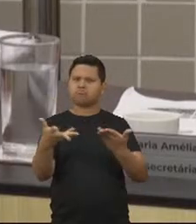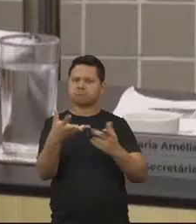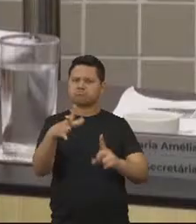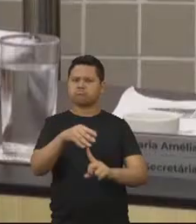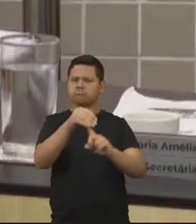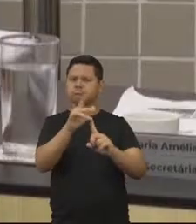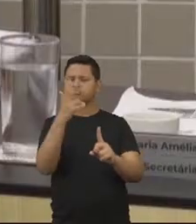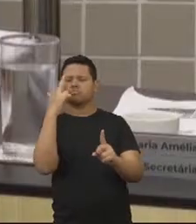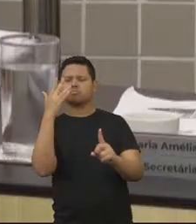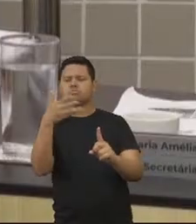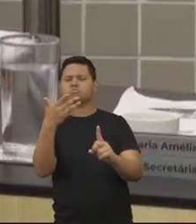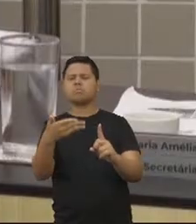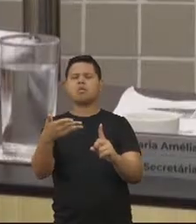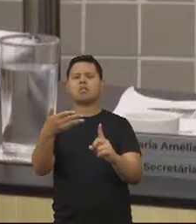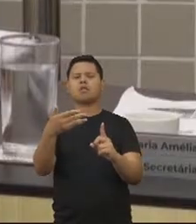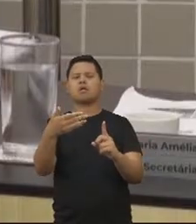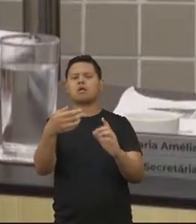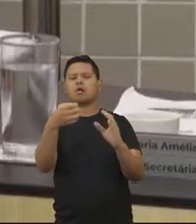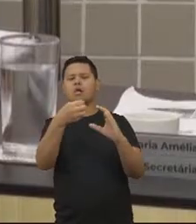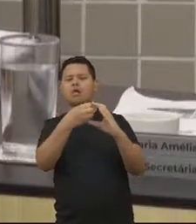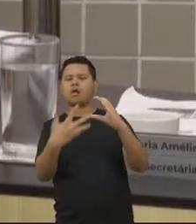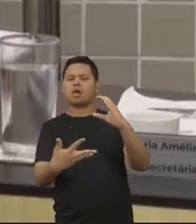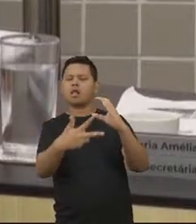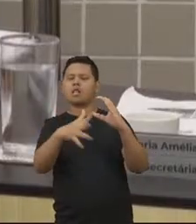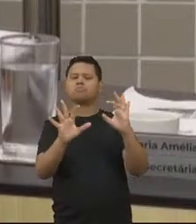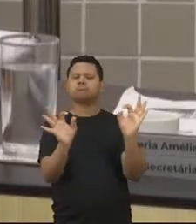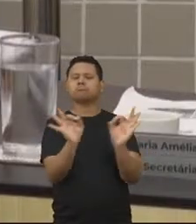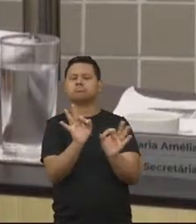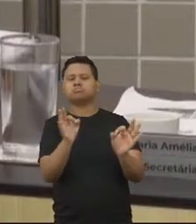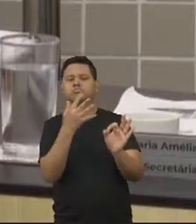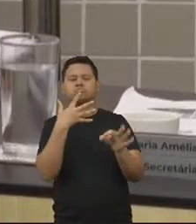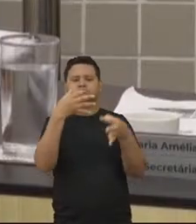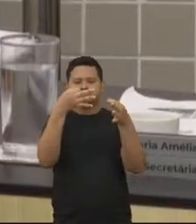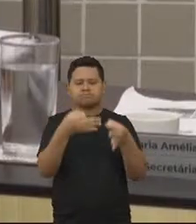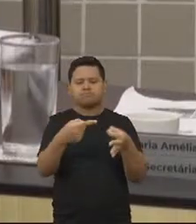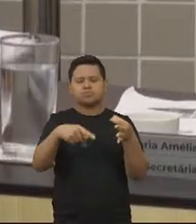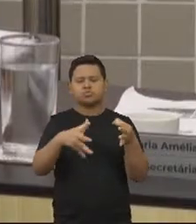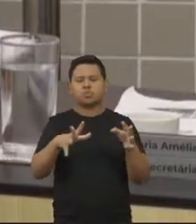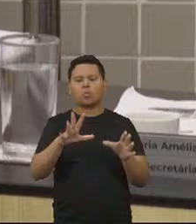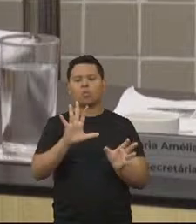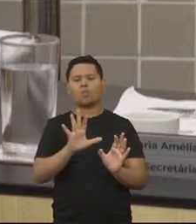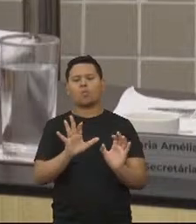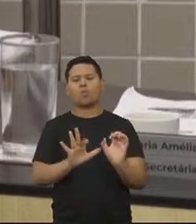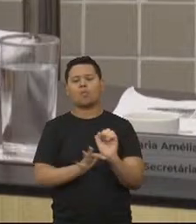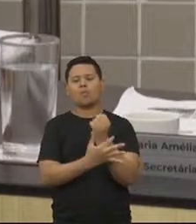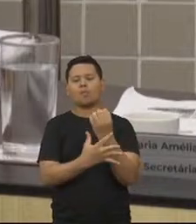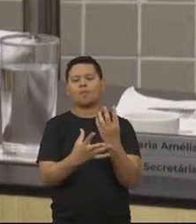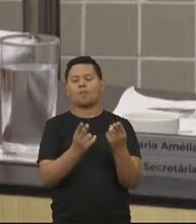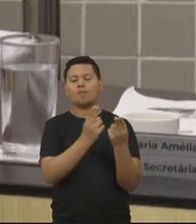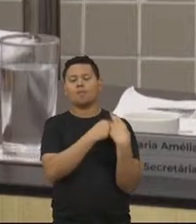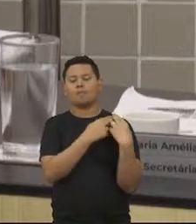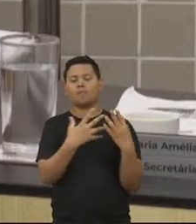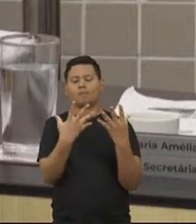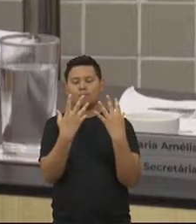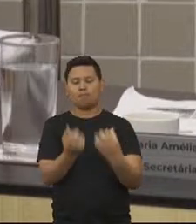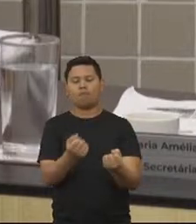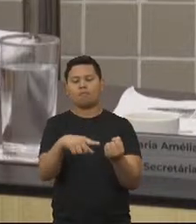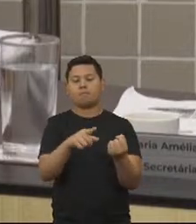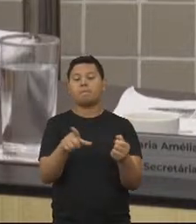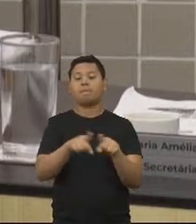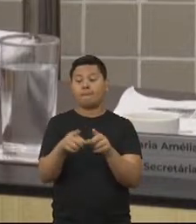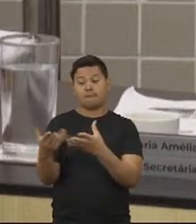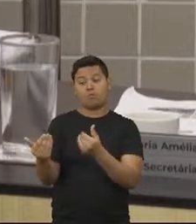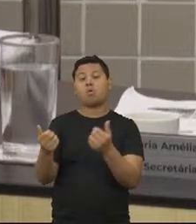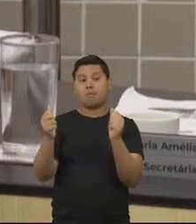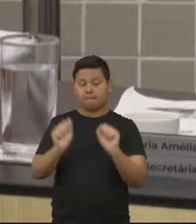que refletem não apenas sua seriedade no compromisso assumido, mas também o quanto a juventude de Jacareí